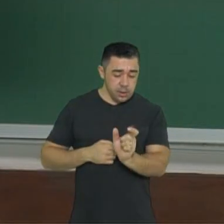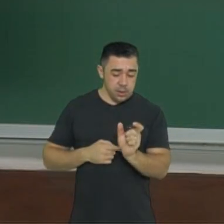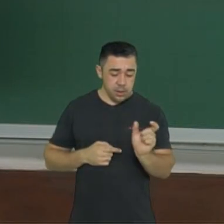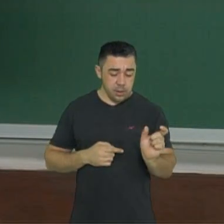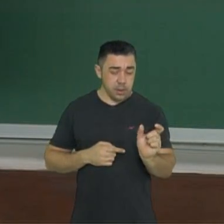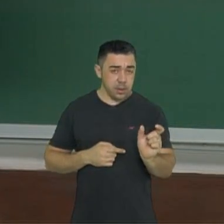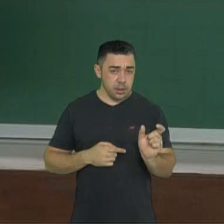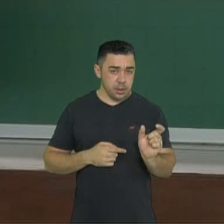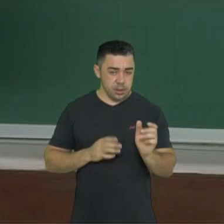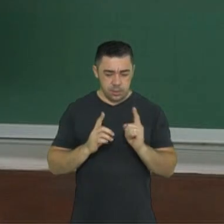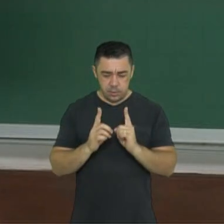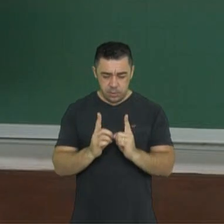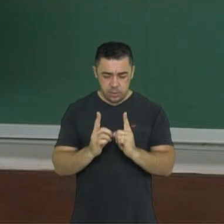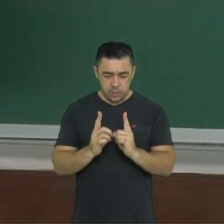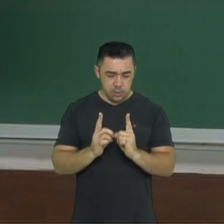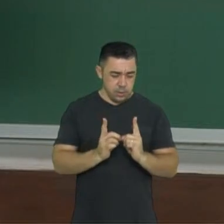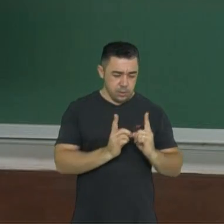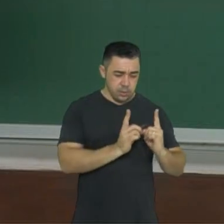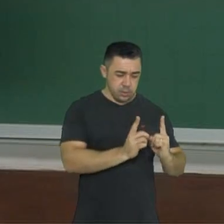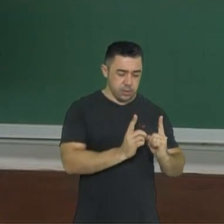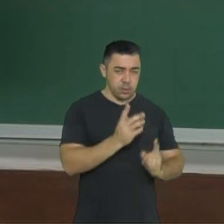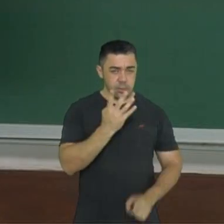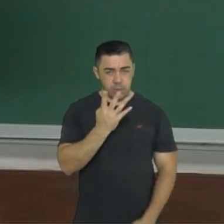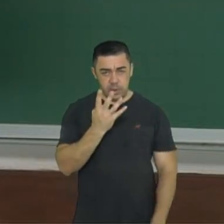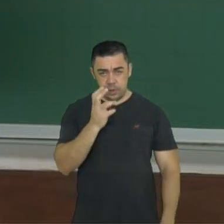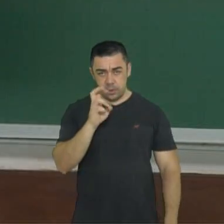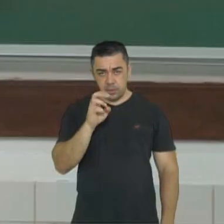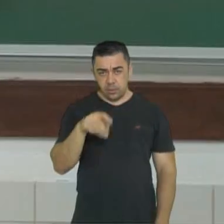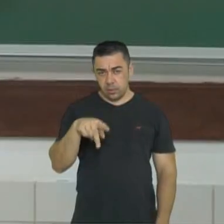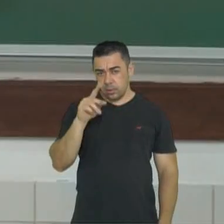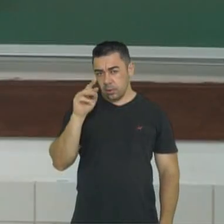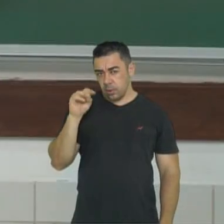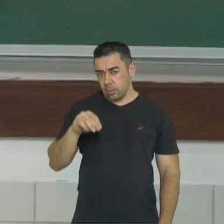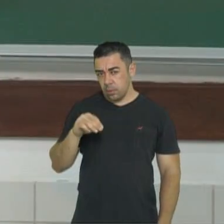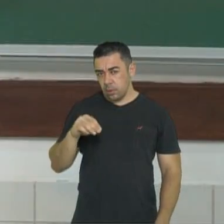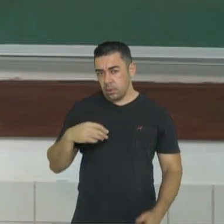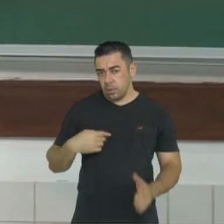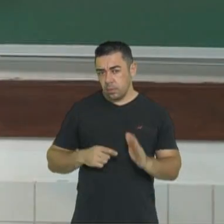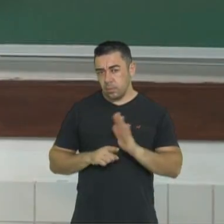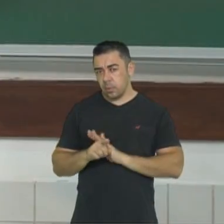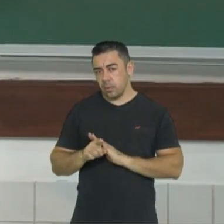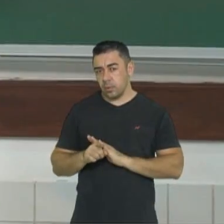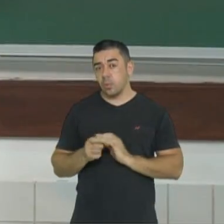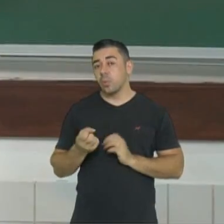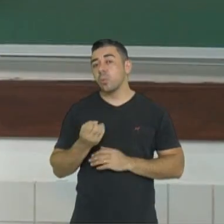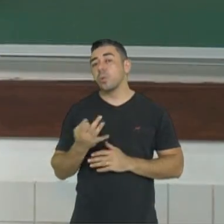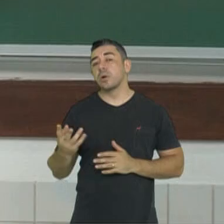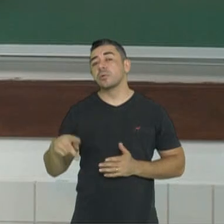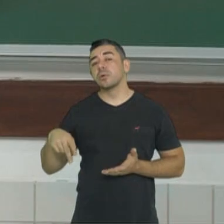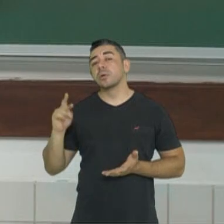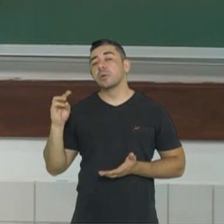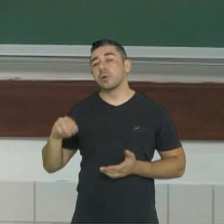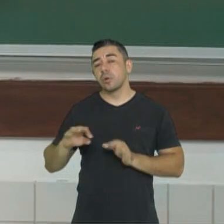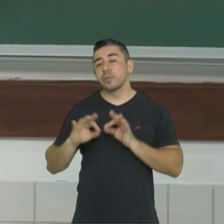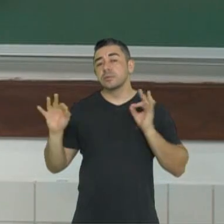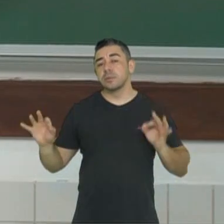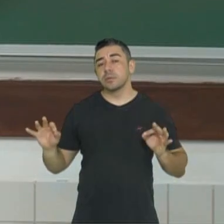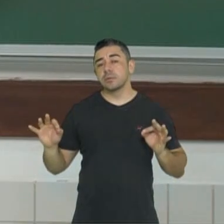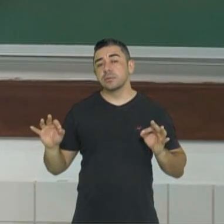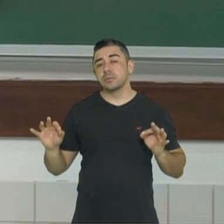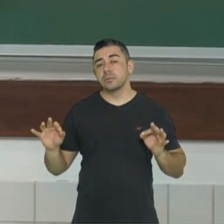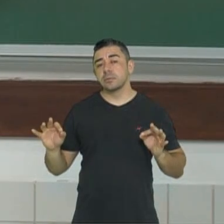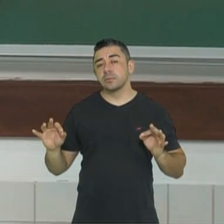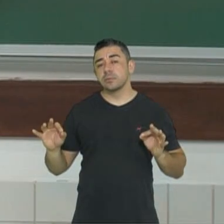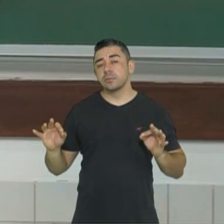desse vamos assim cada intervalo corresponde a 45 novos você daí o avião lá está quantos quilômetros de São Paulo